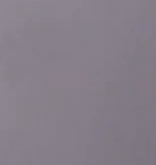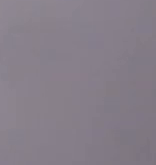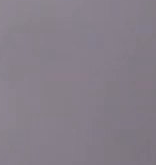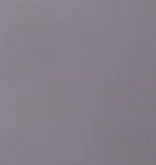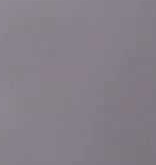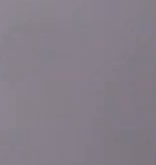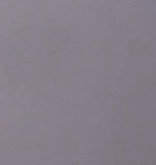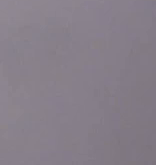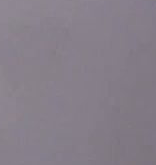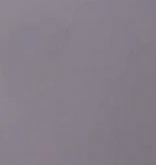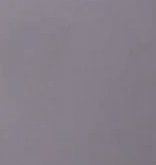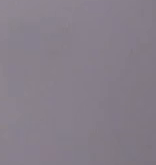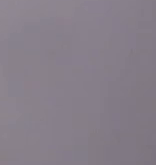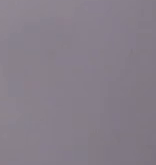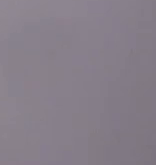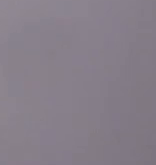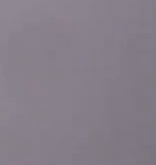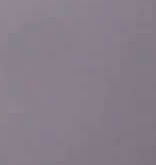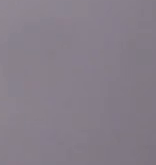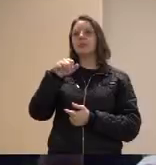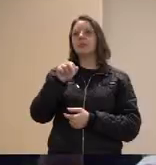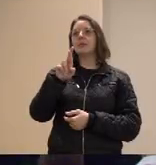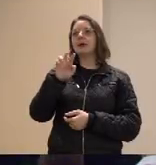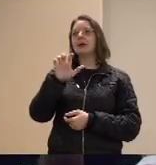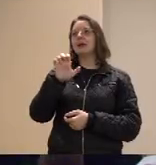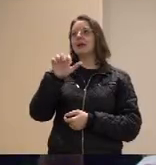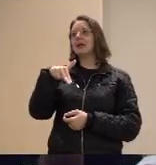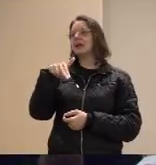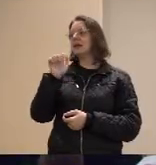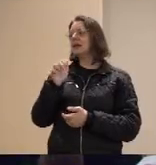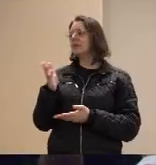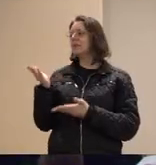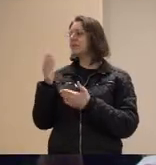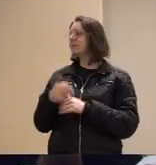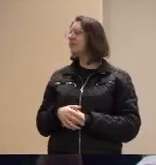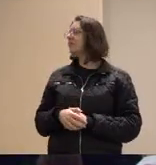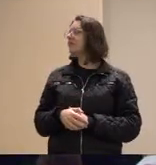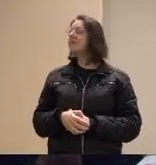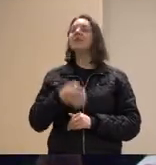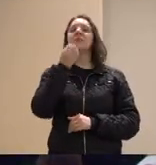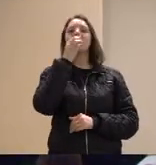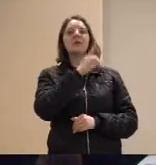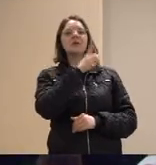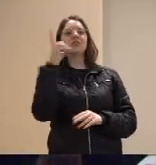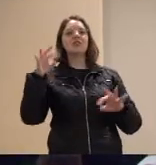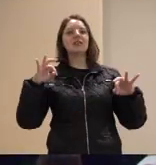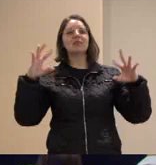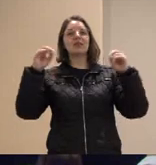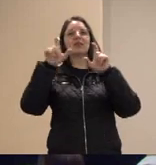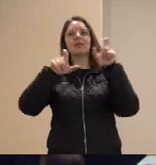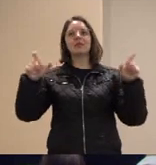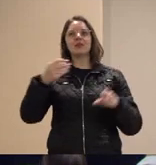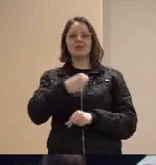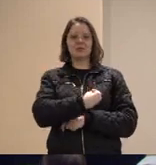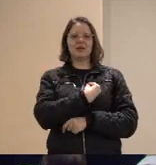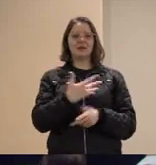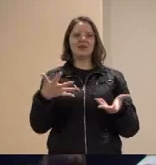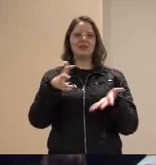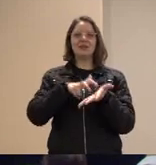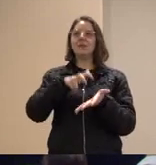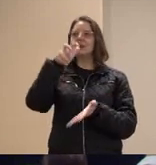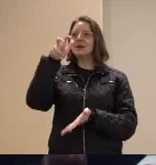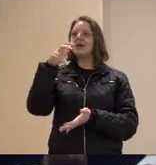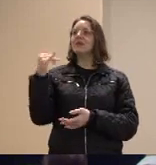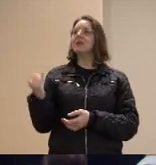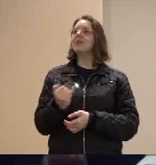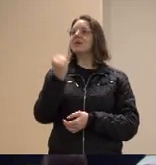deputada estadual Marlene Fengler. Bom dia a todas as pessoas presentes nessa manhã tão importante